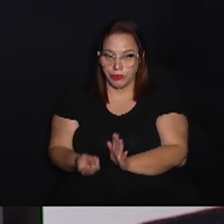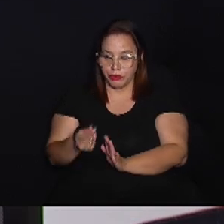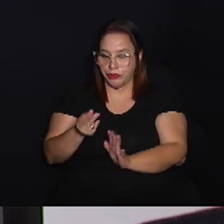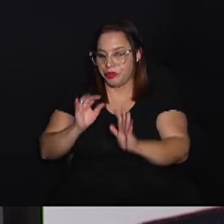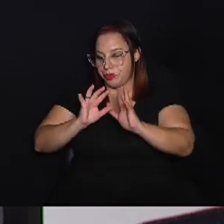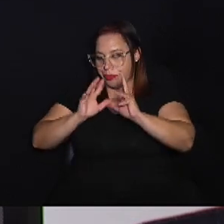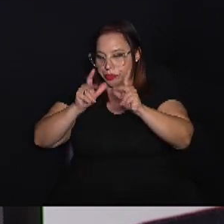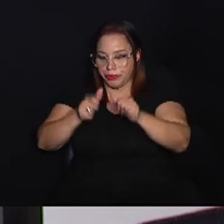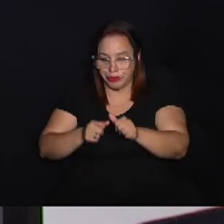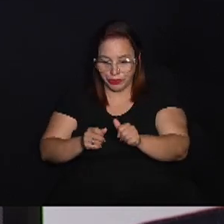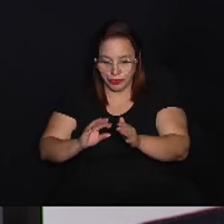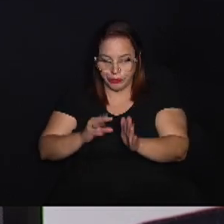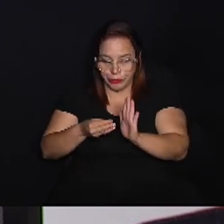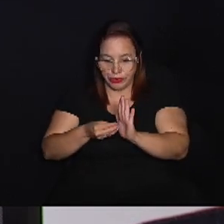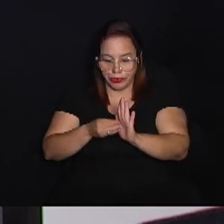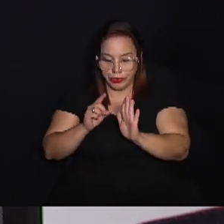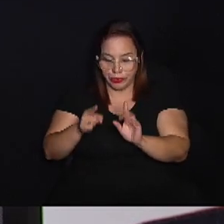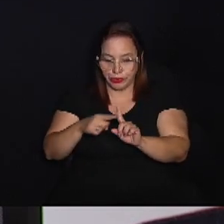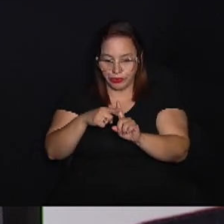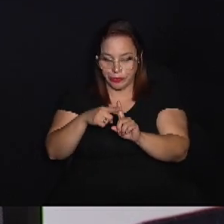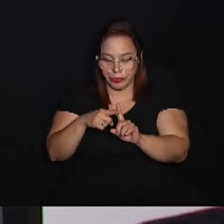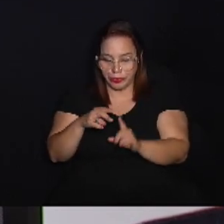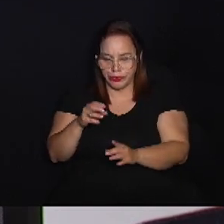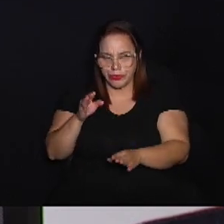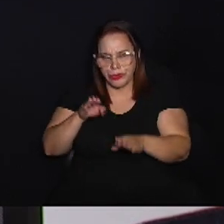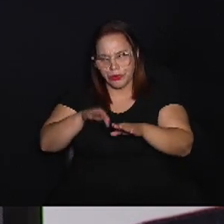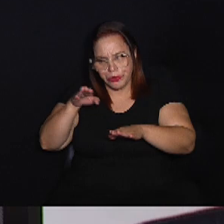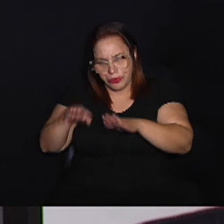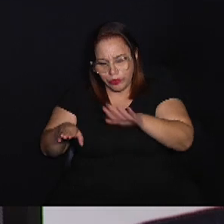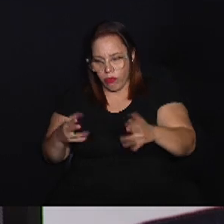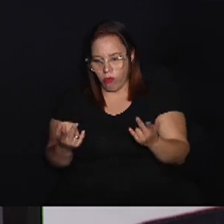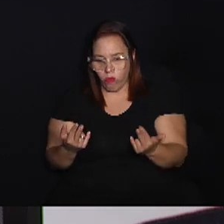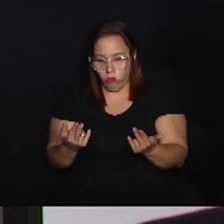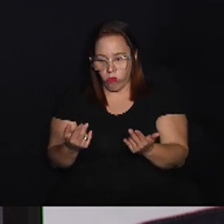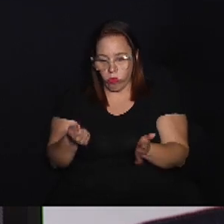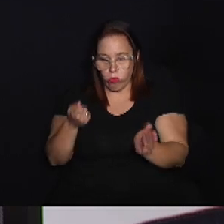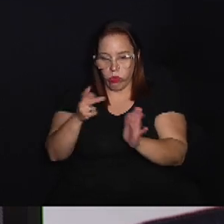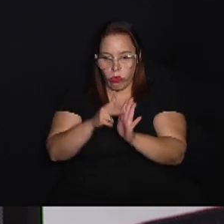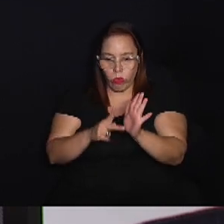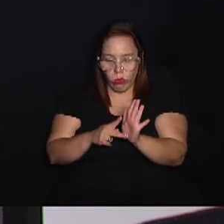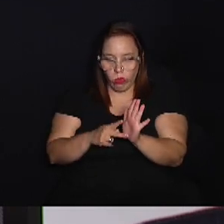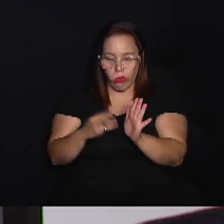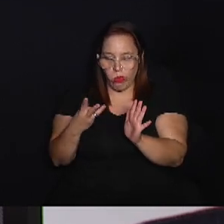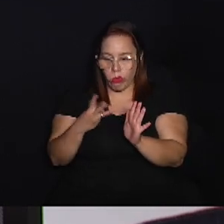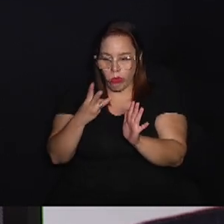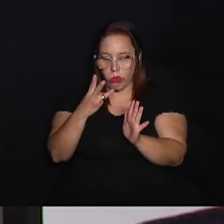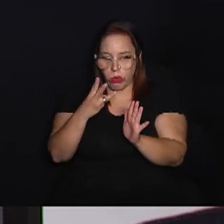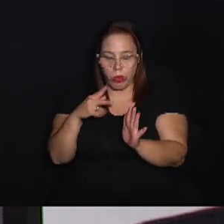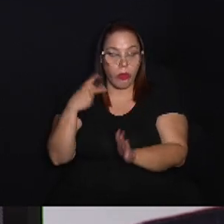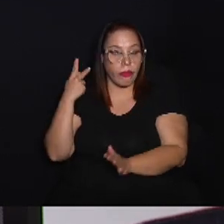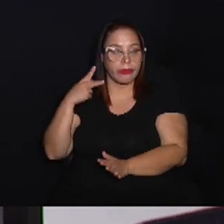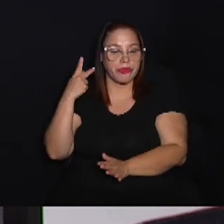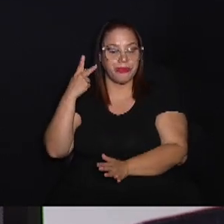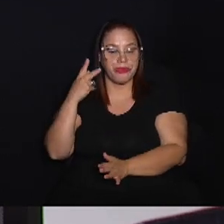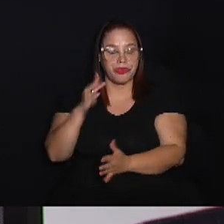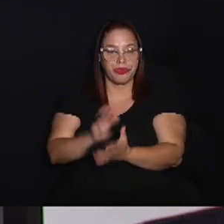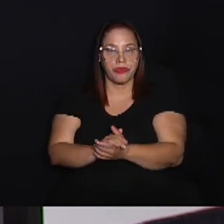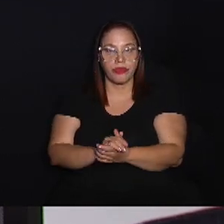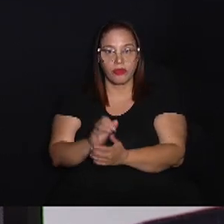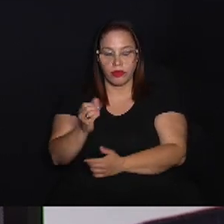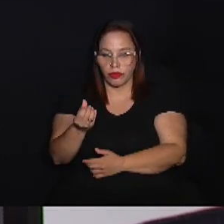total das emendas impositivas, que é dividido por igual nas propostas dos 33 parlamentares, é